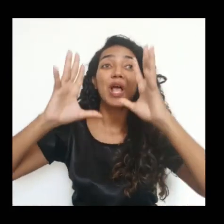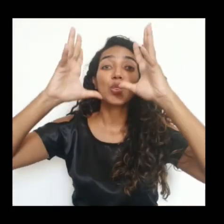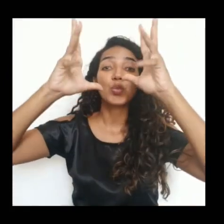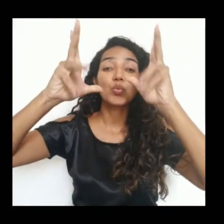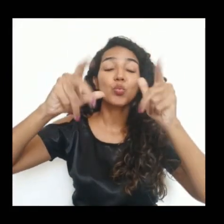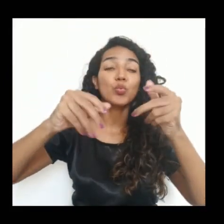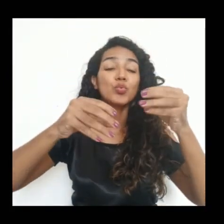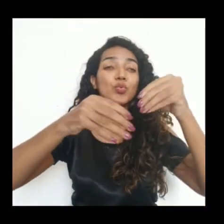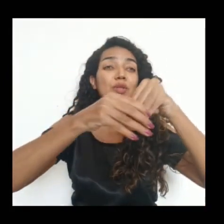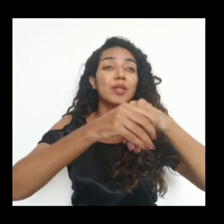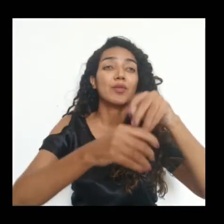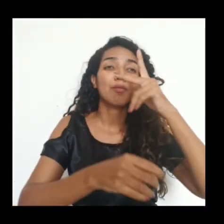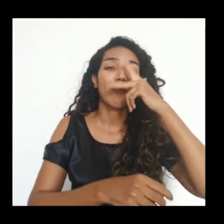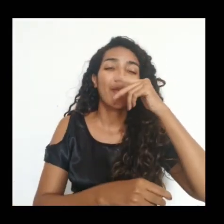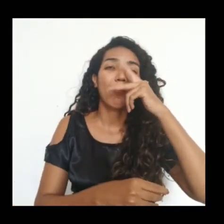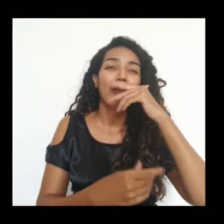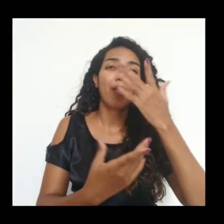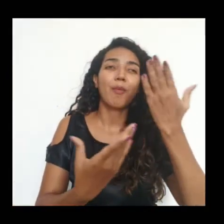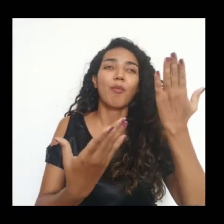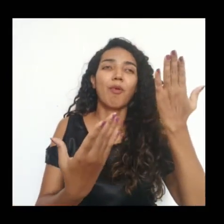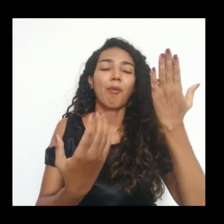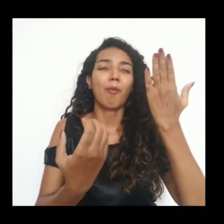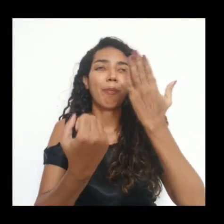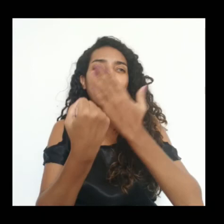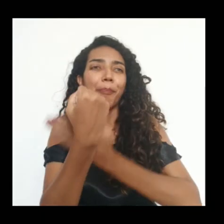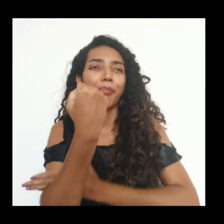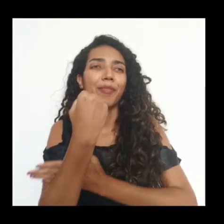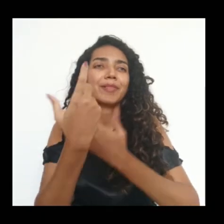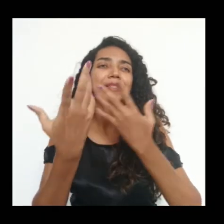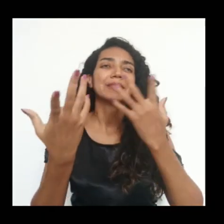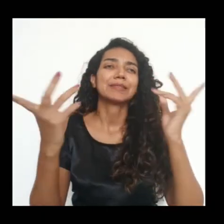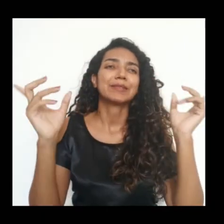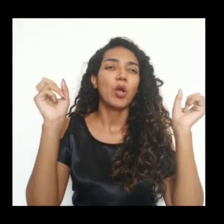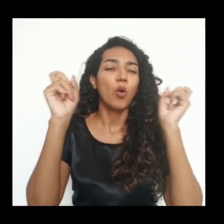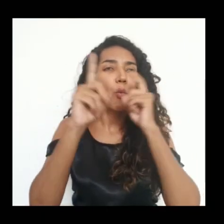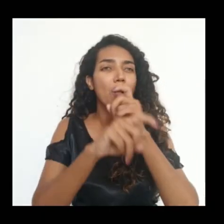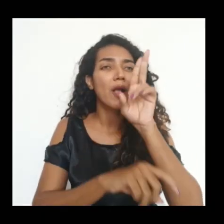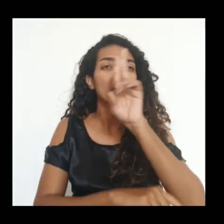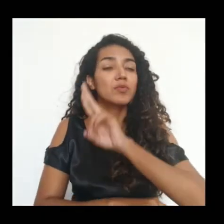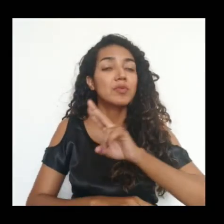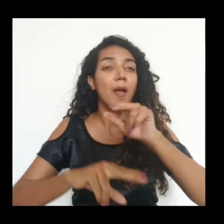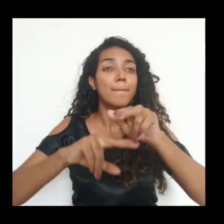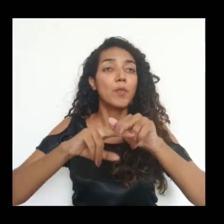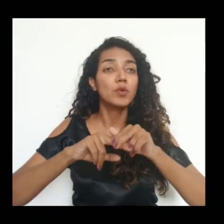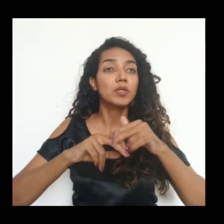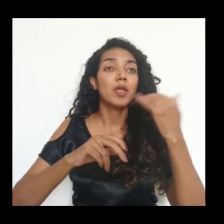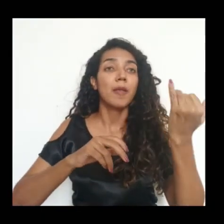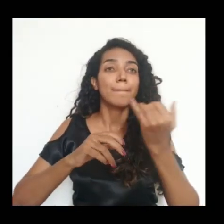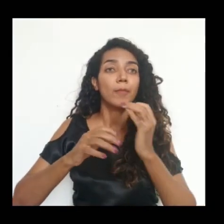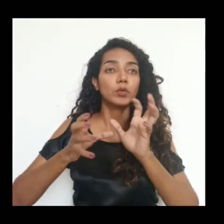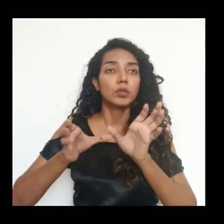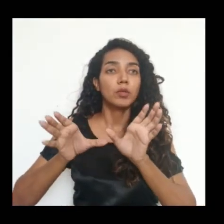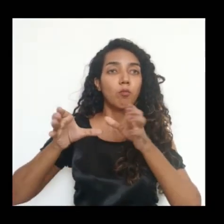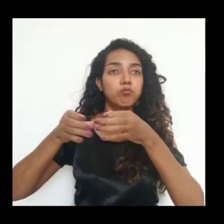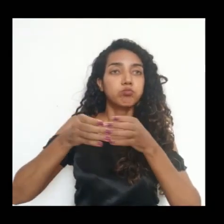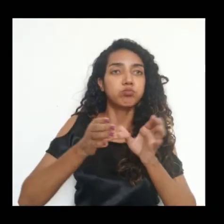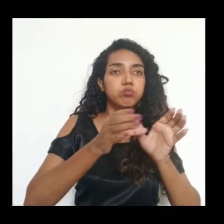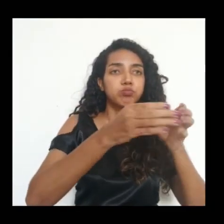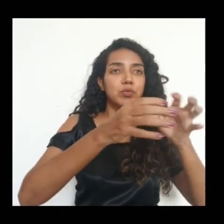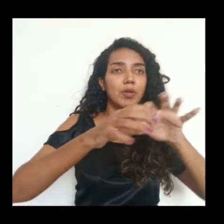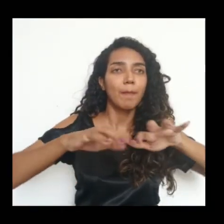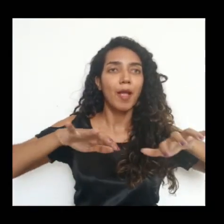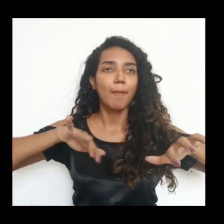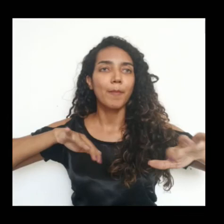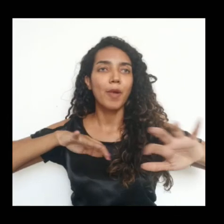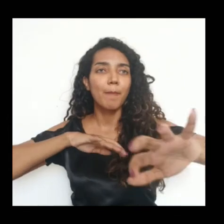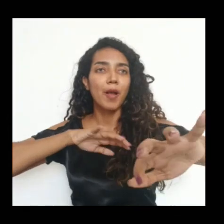Seria muito mais complicado de você utilizar. Então, é um recurso importante para a organização do seu código, para